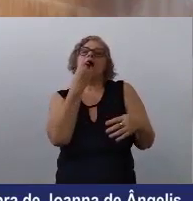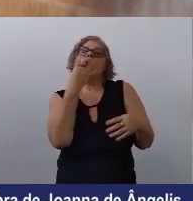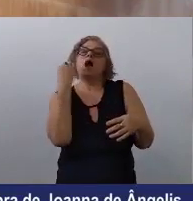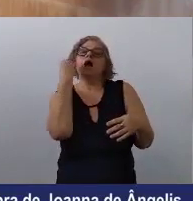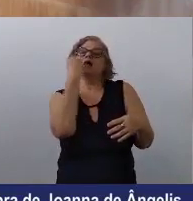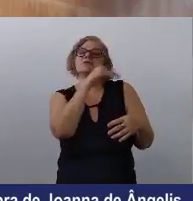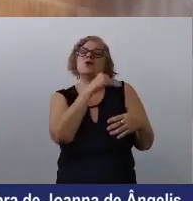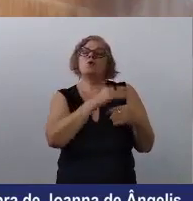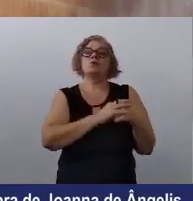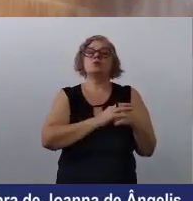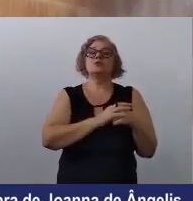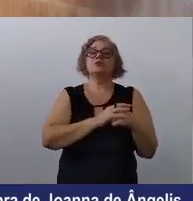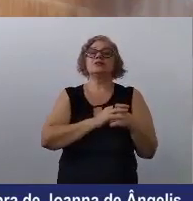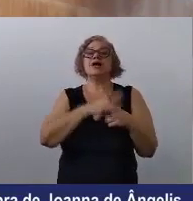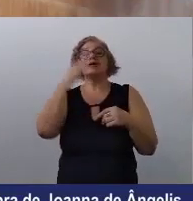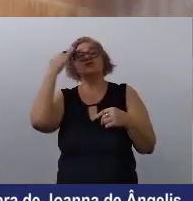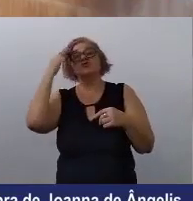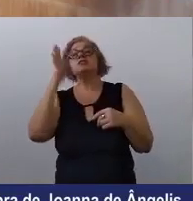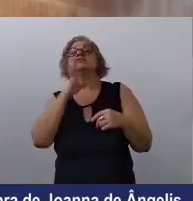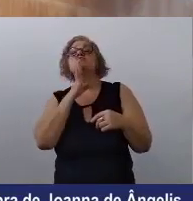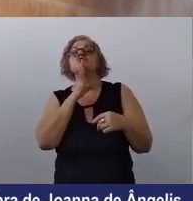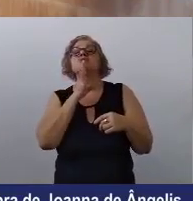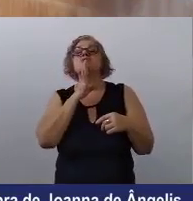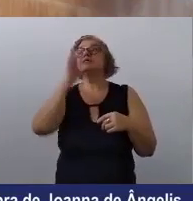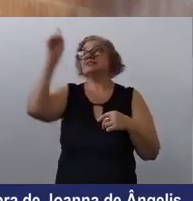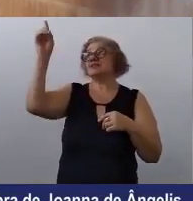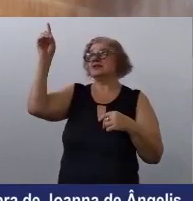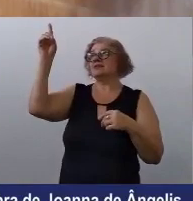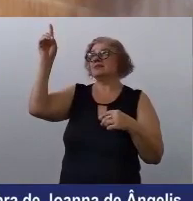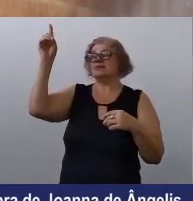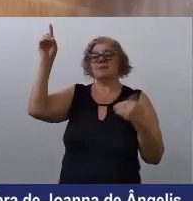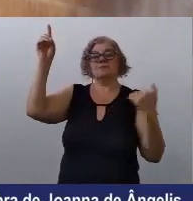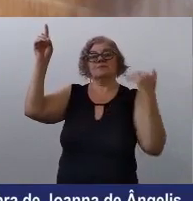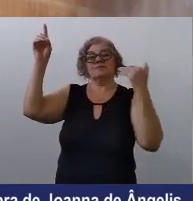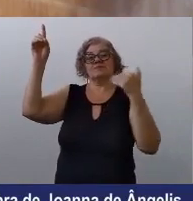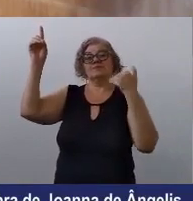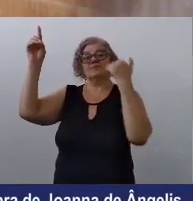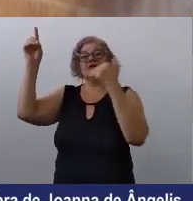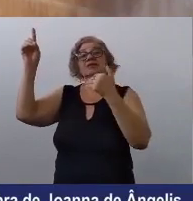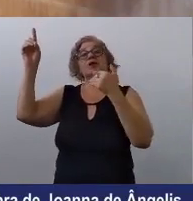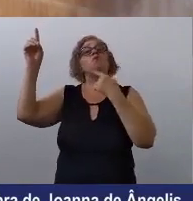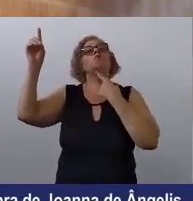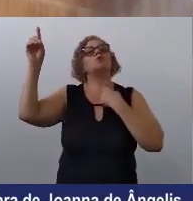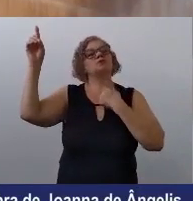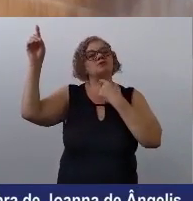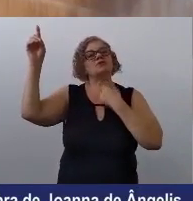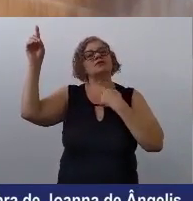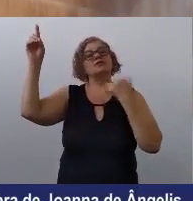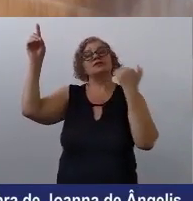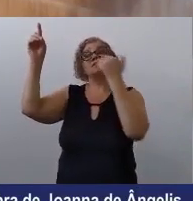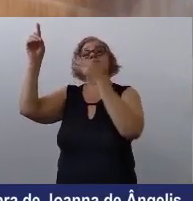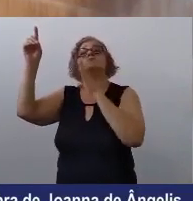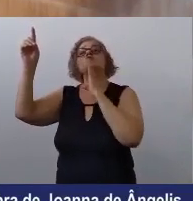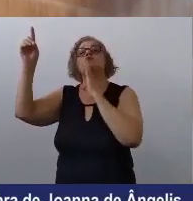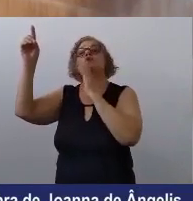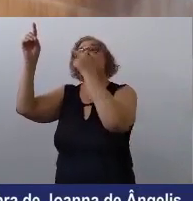medida que desejamos interagir com a sua essência, vamos naturalmente sendo envolvidos pelo seu